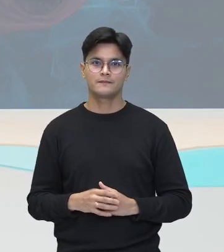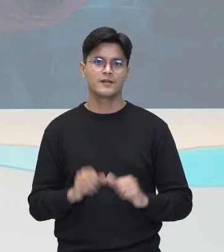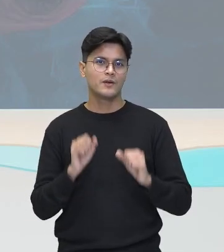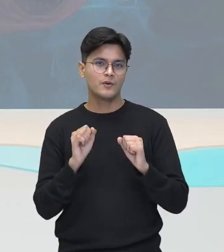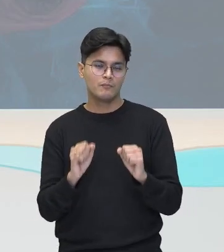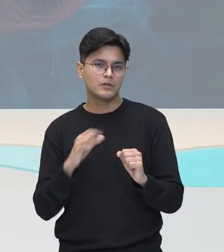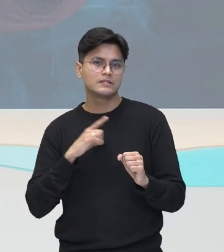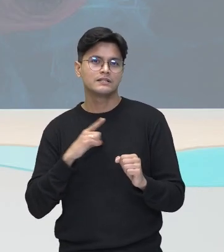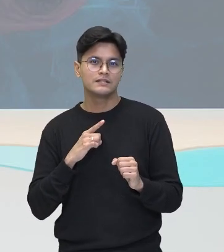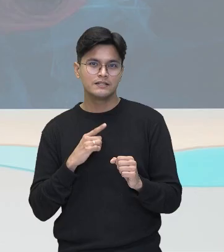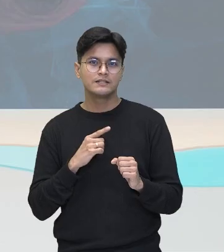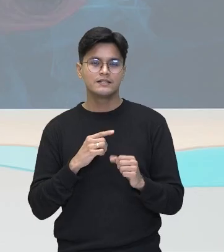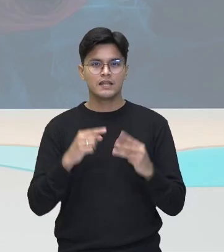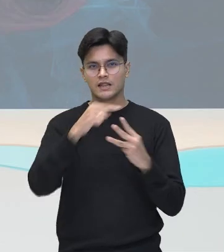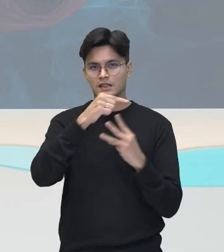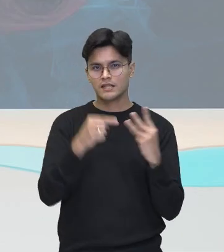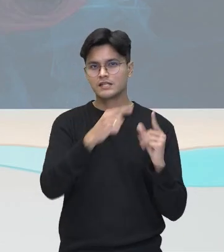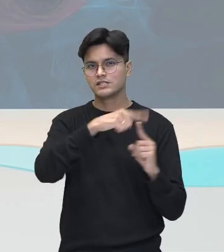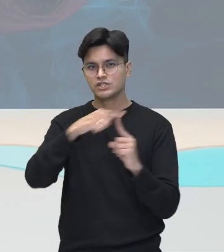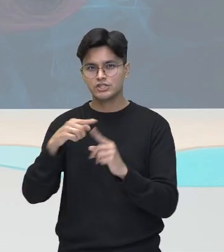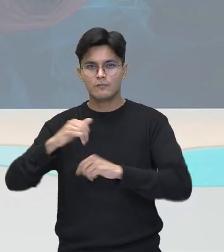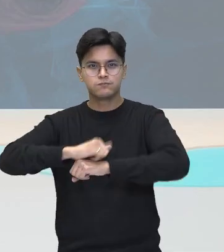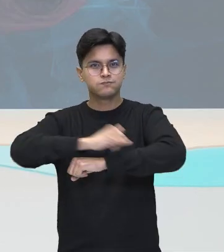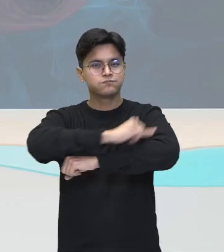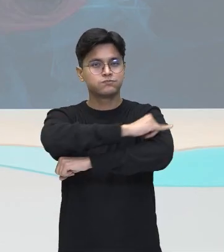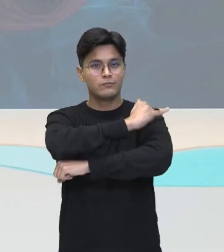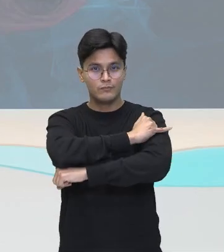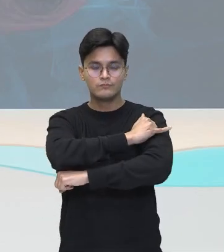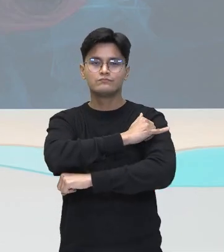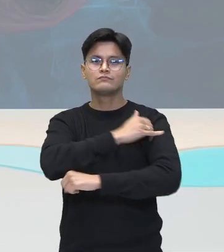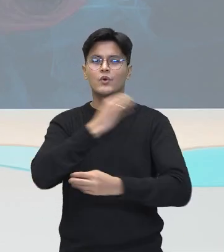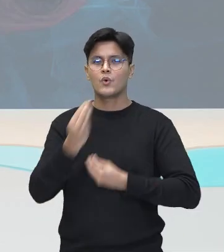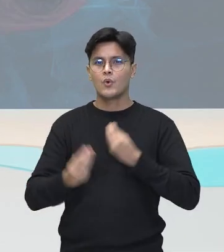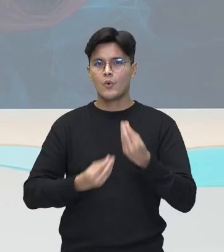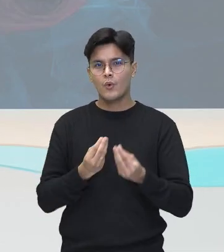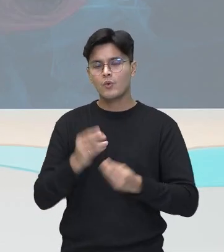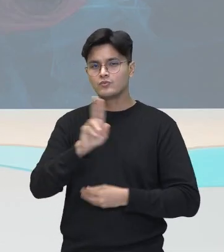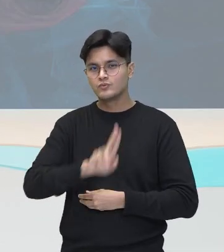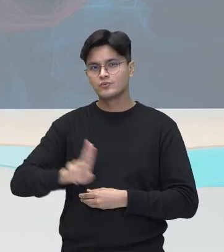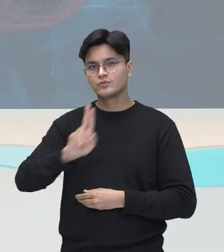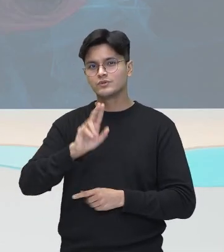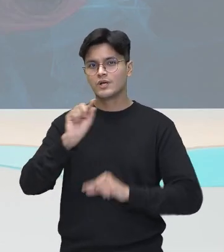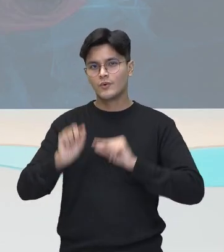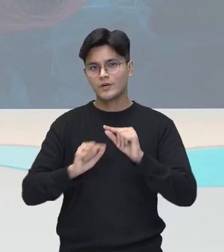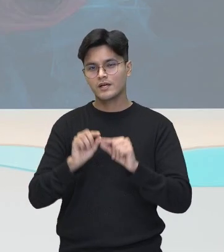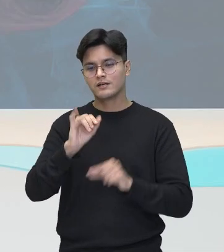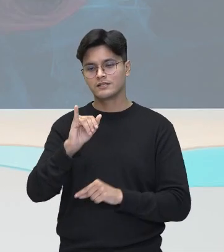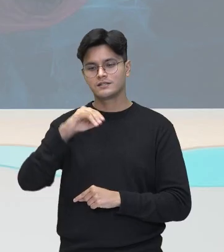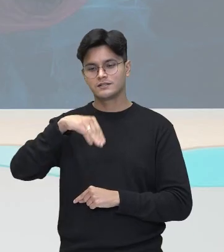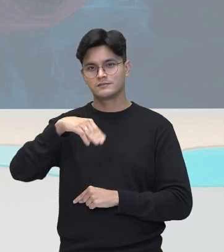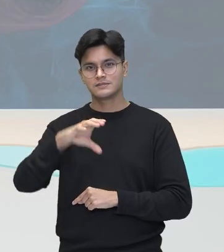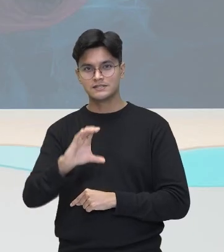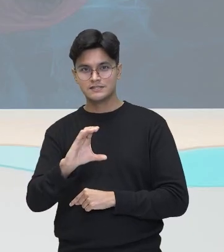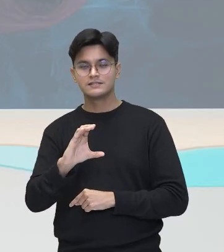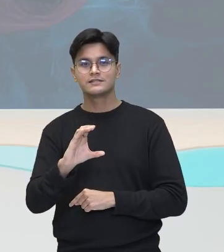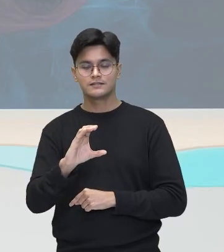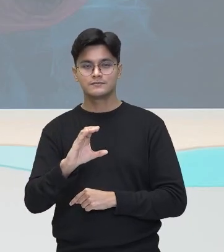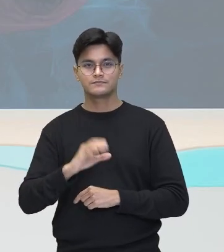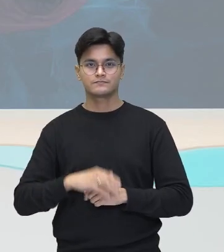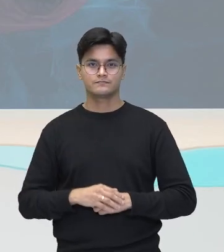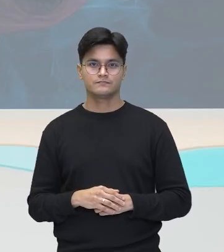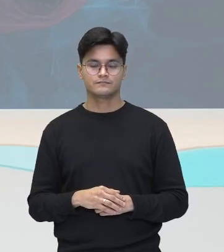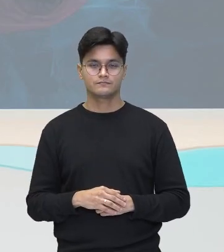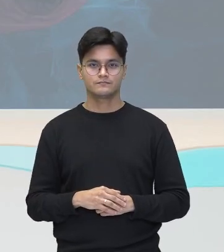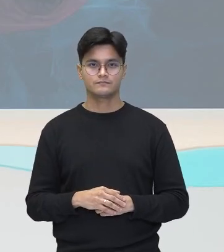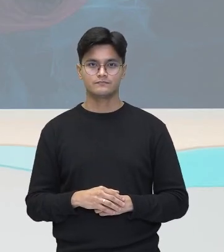a obesidade em 3 graus, beleza? Utilizando como critério o IMC, que é o índice de massa corporal.